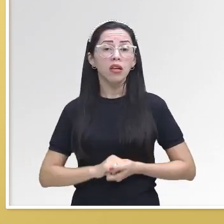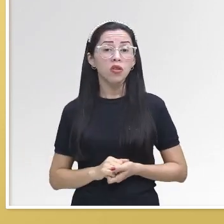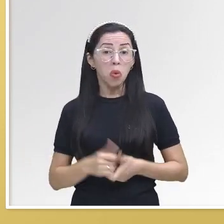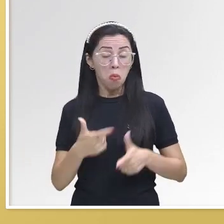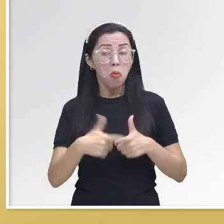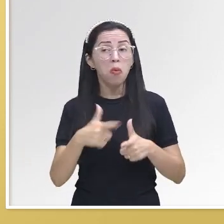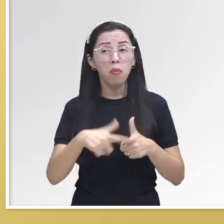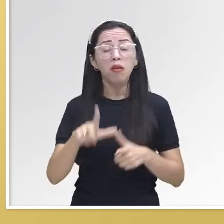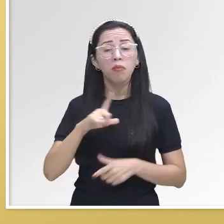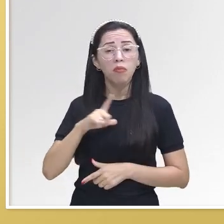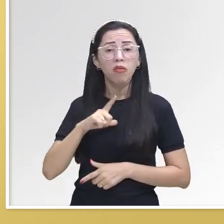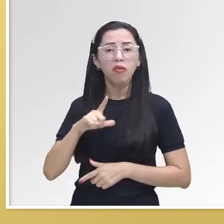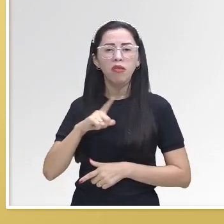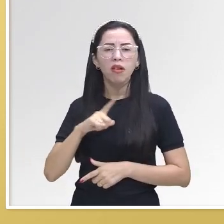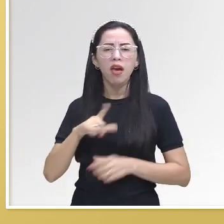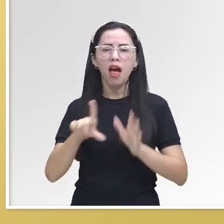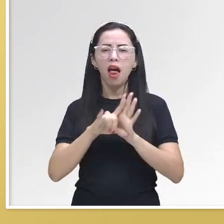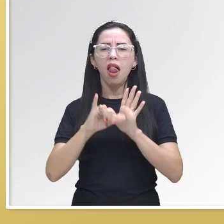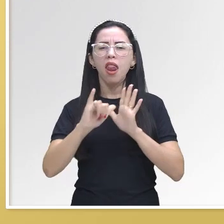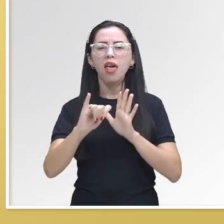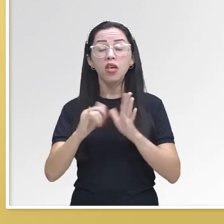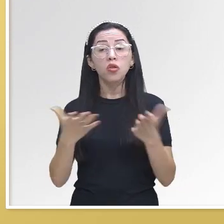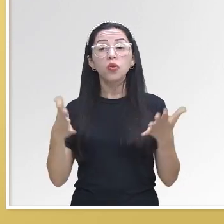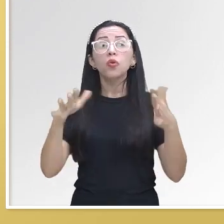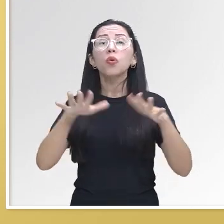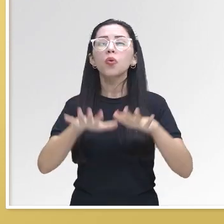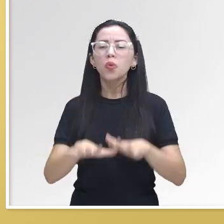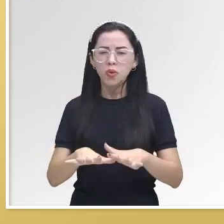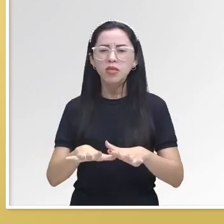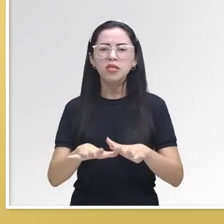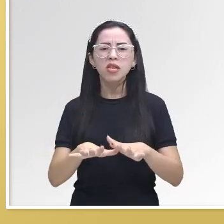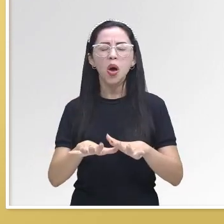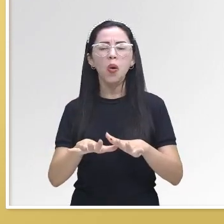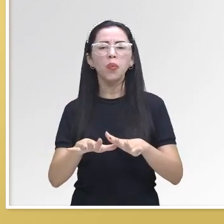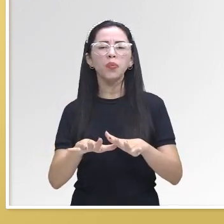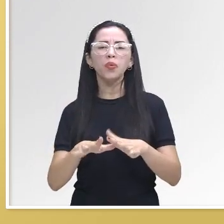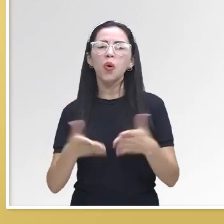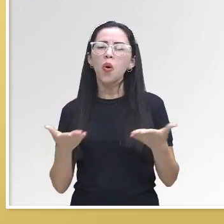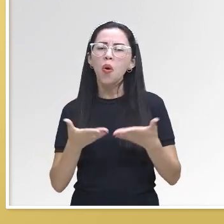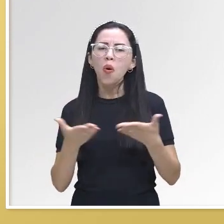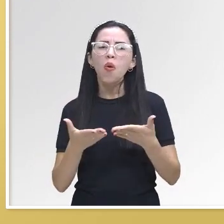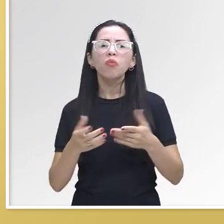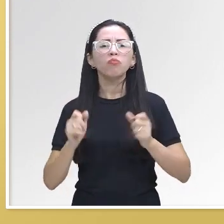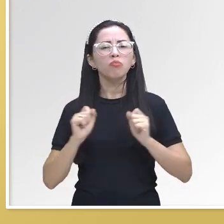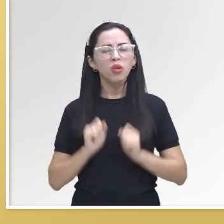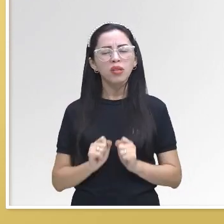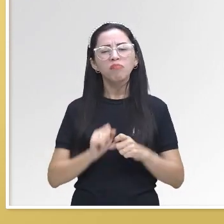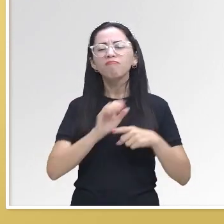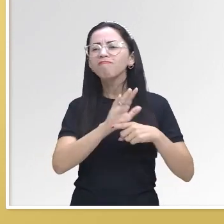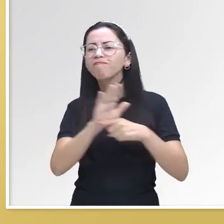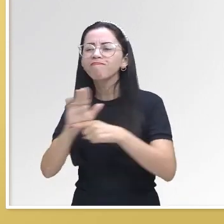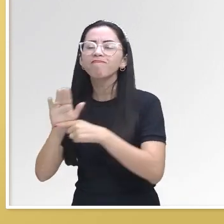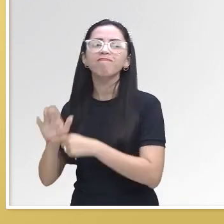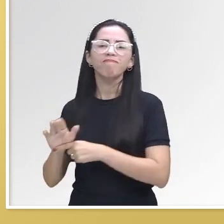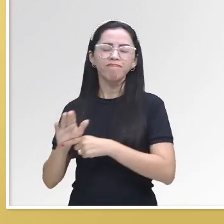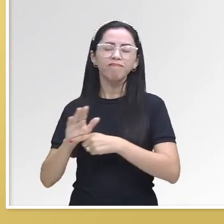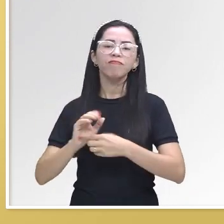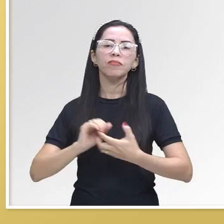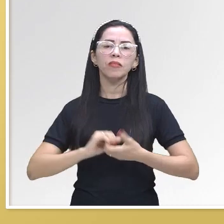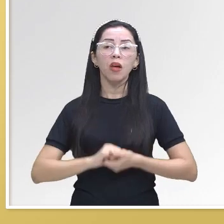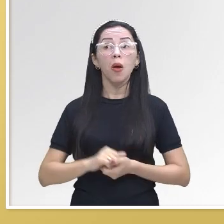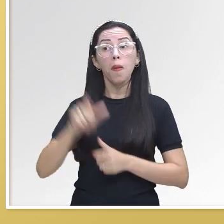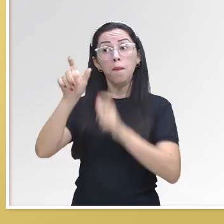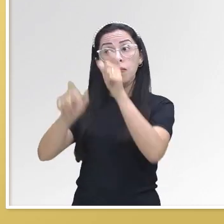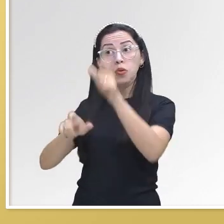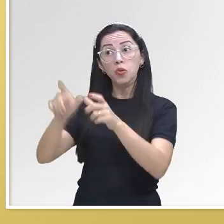de Inclusão, de sigla LBI, é um grande instrumento para embasar as políticas públicas para as pessoas com